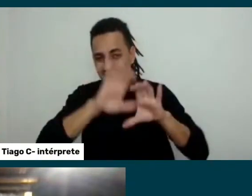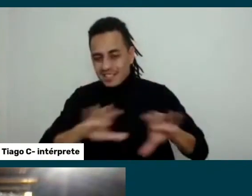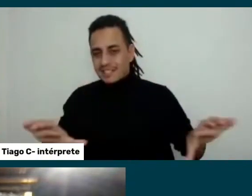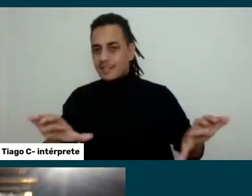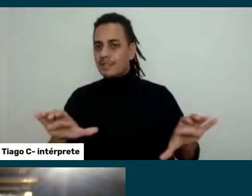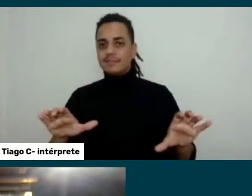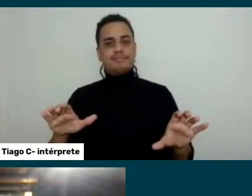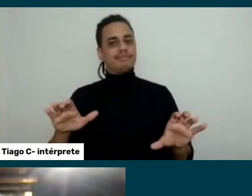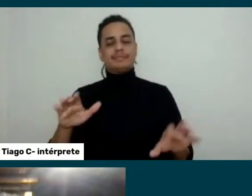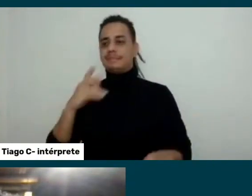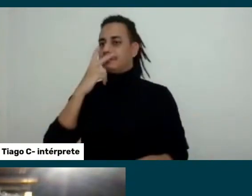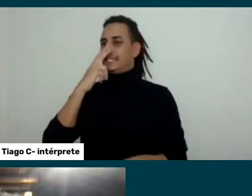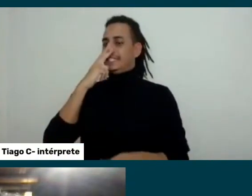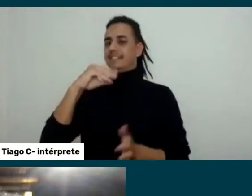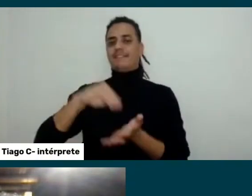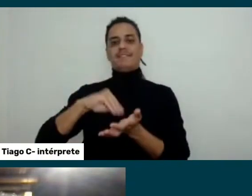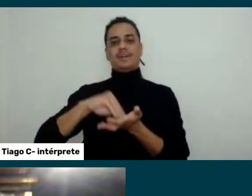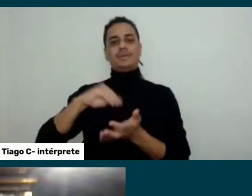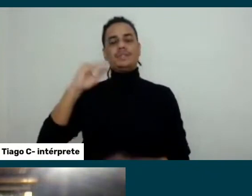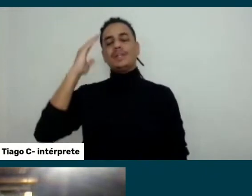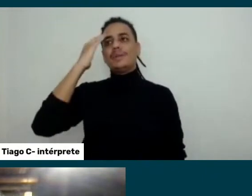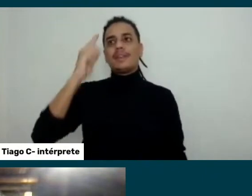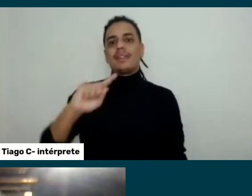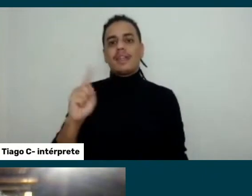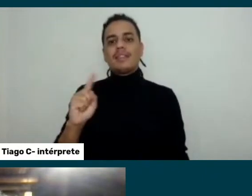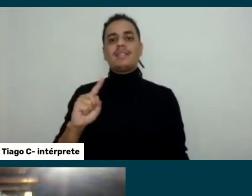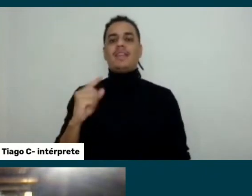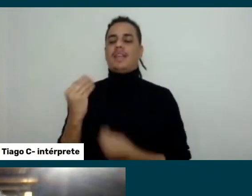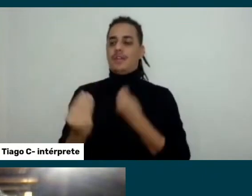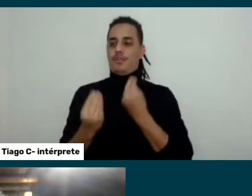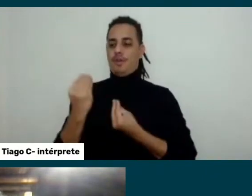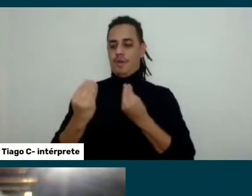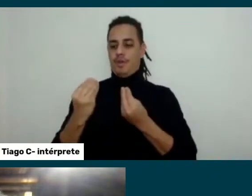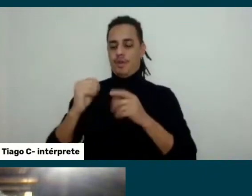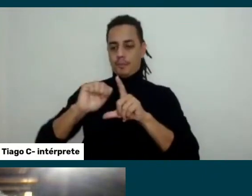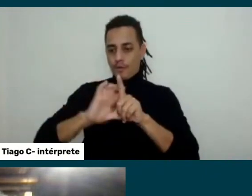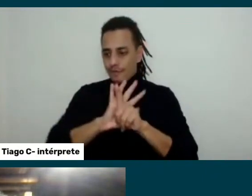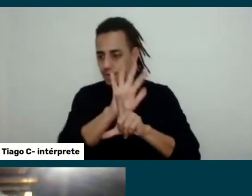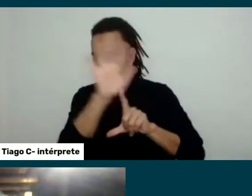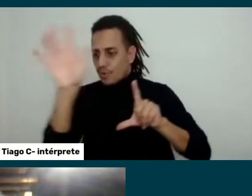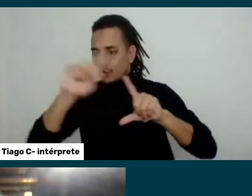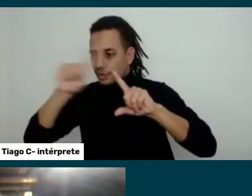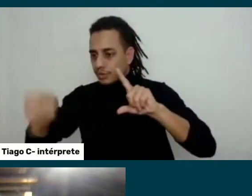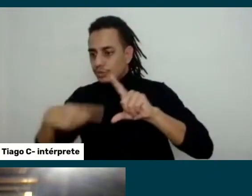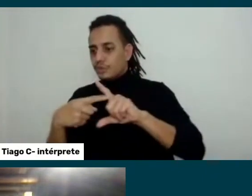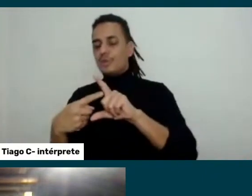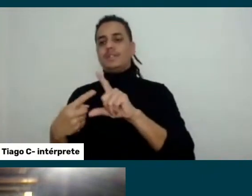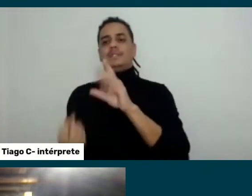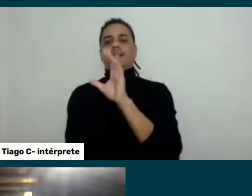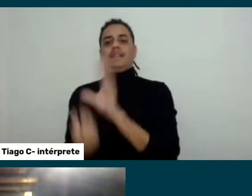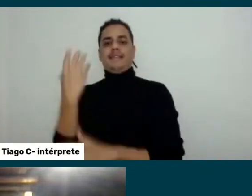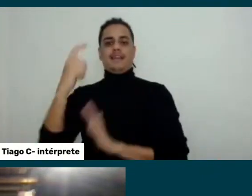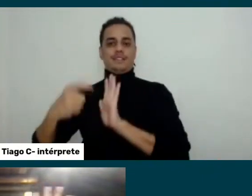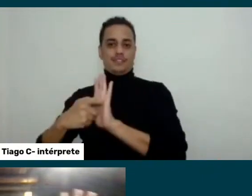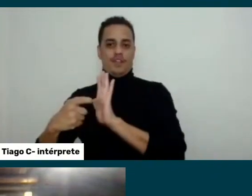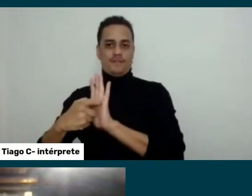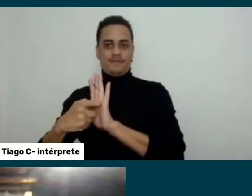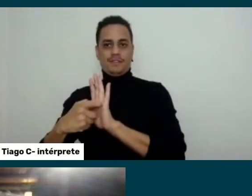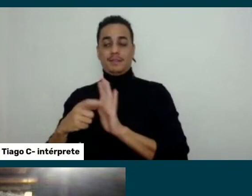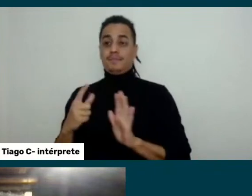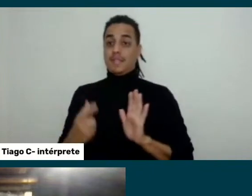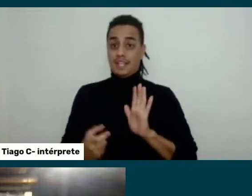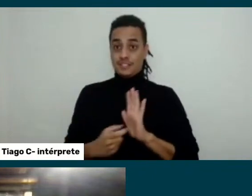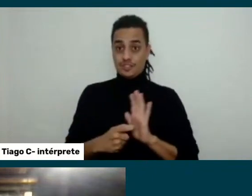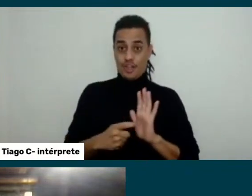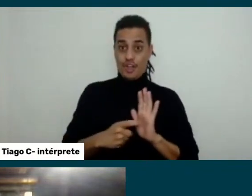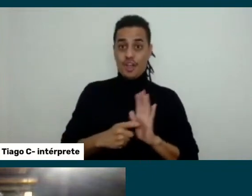não entender muito bem. É como se a gente não entendesse muito bem como o ciclo de vida de desenvolvimento de software funciona. Para um software estar